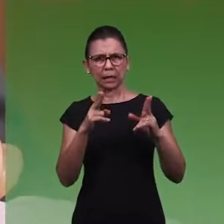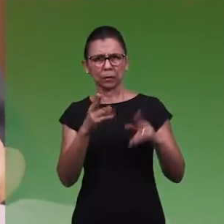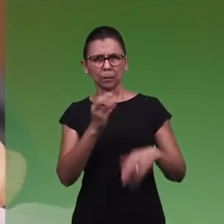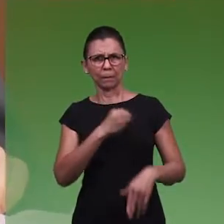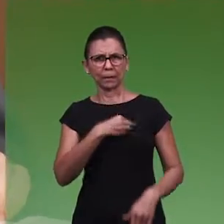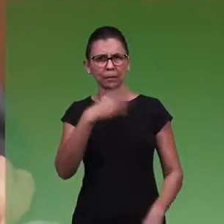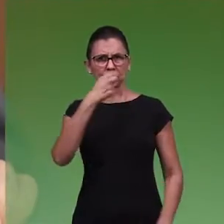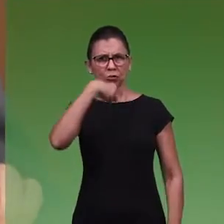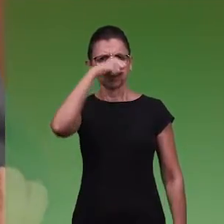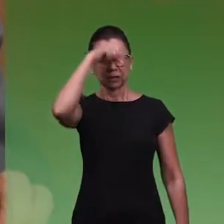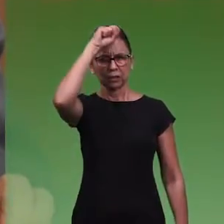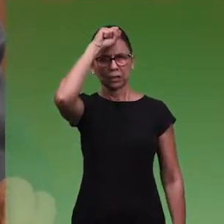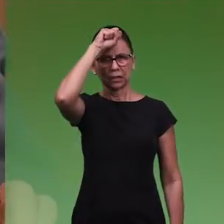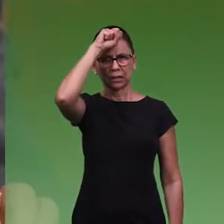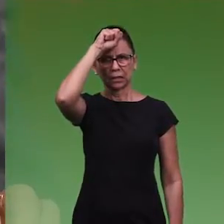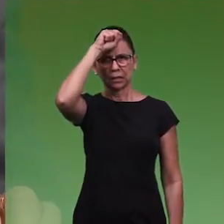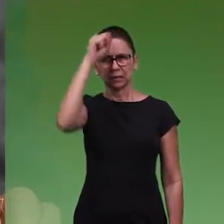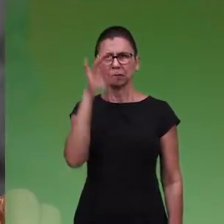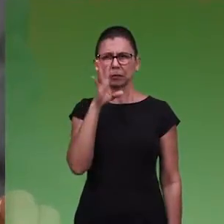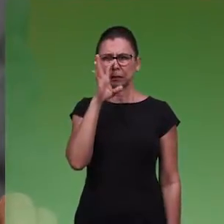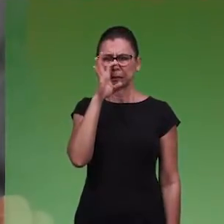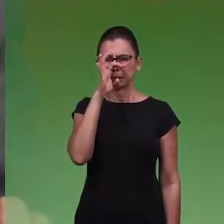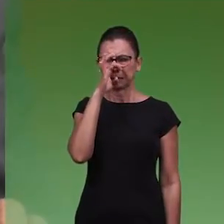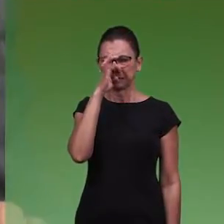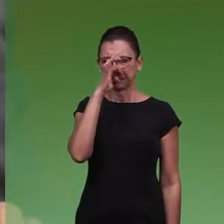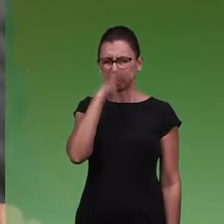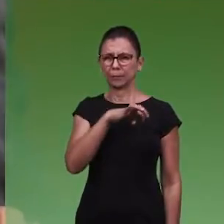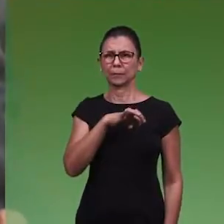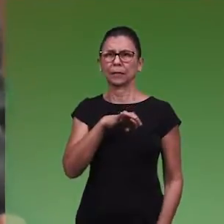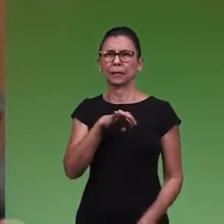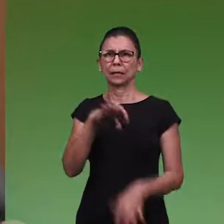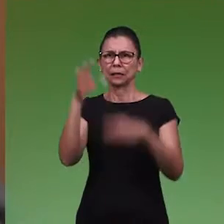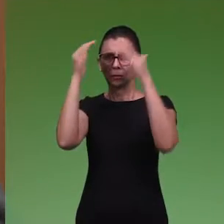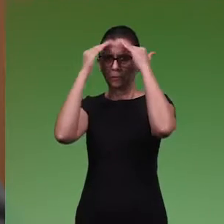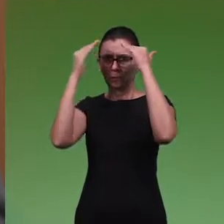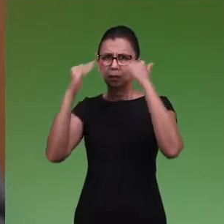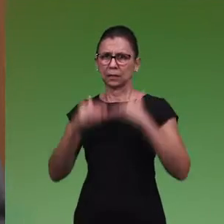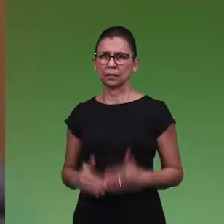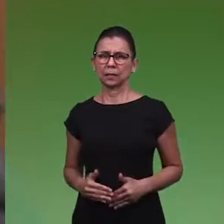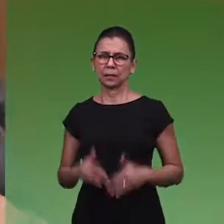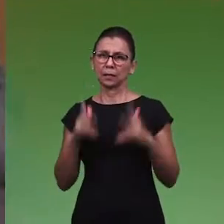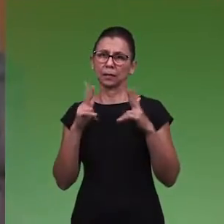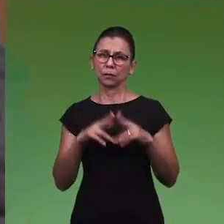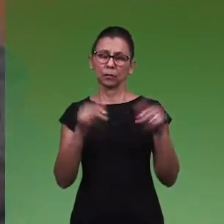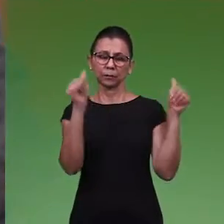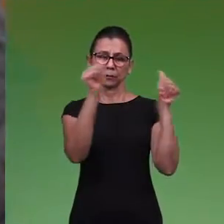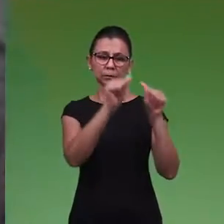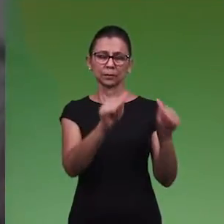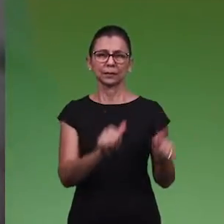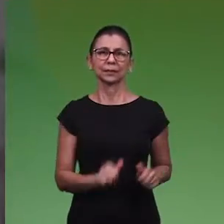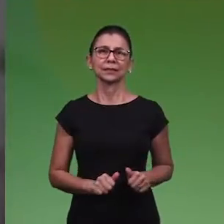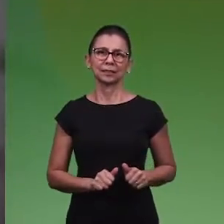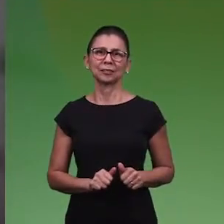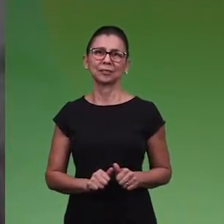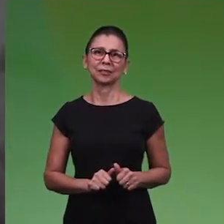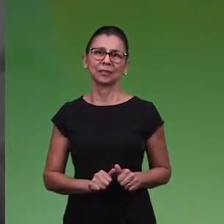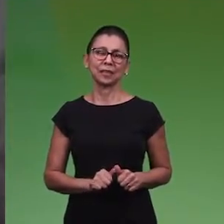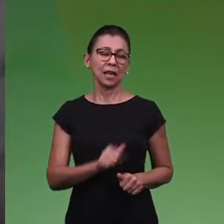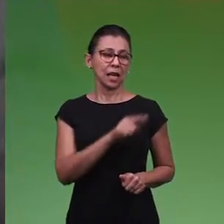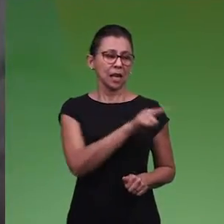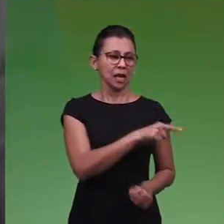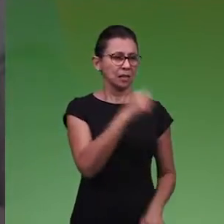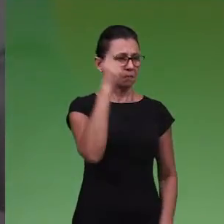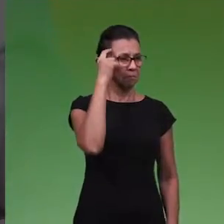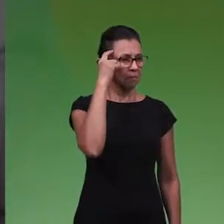o porfiar, que é teimar em desobedecer, já era reincidente, é como iniquidade e idolatria. Humanamente ele não estava nisso, mas para o